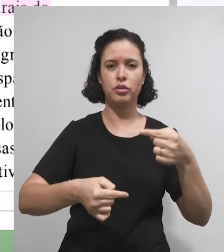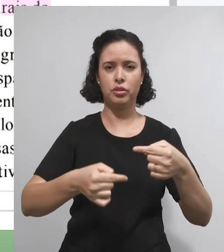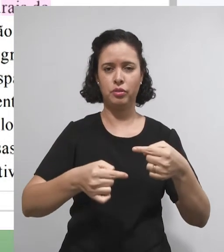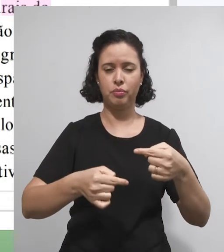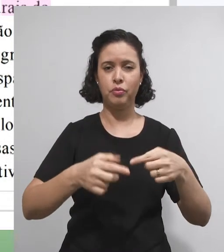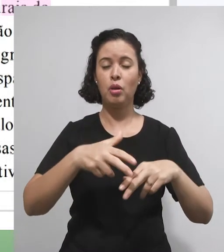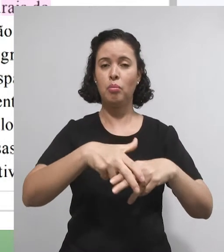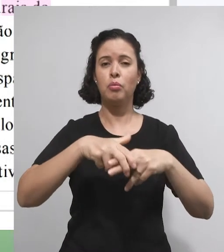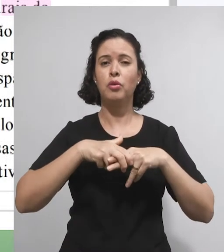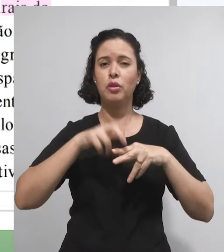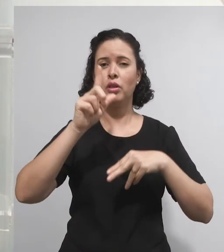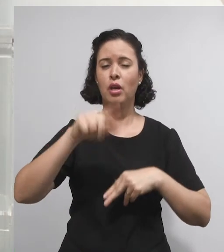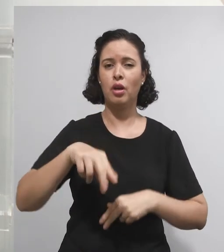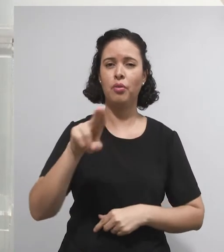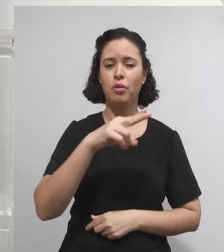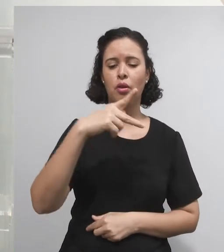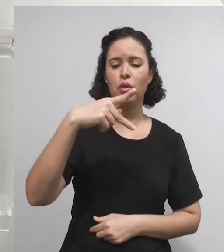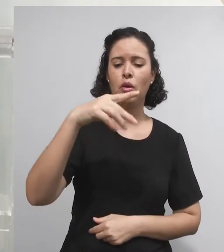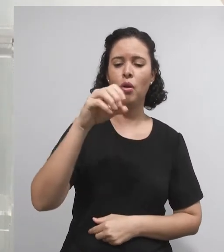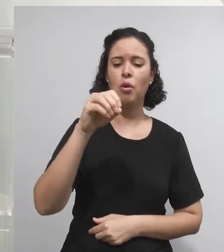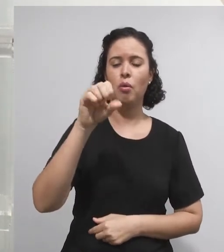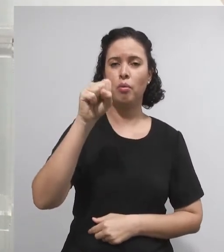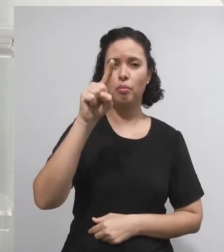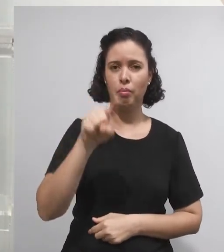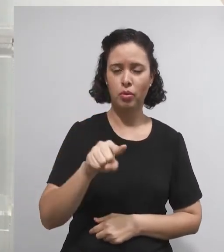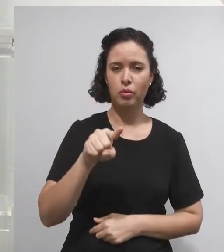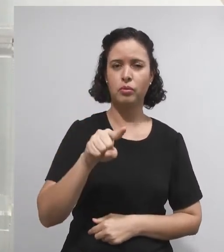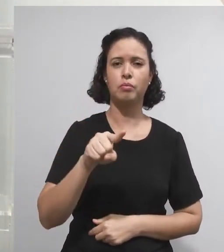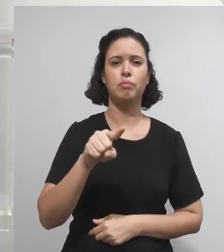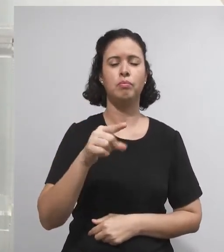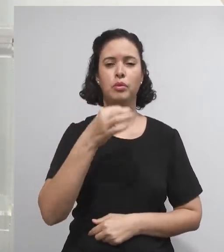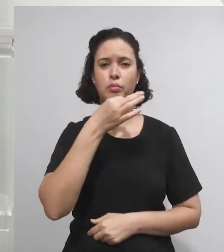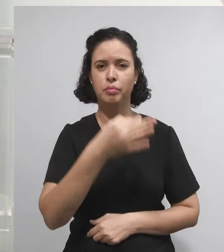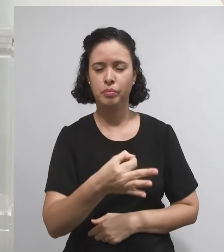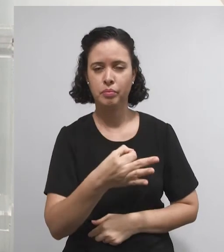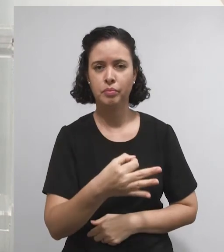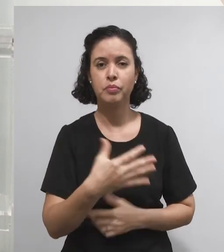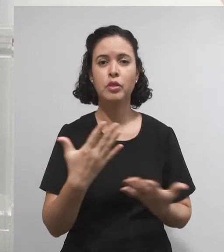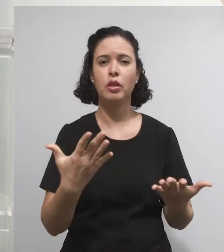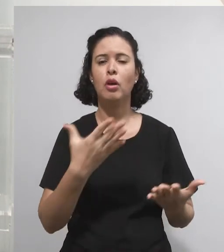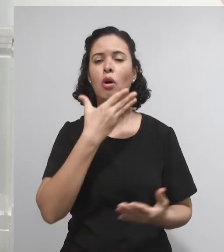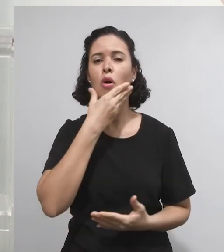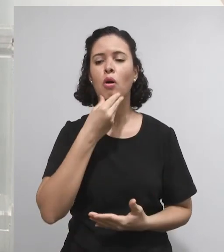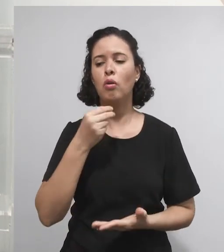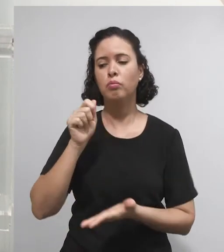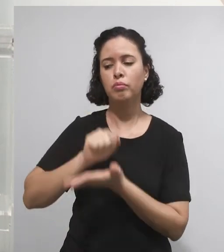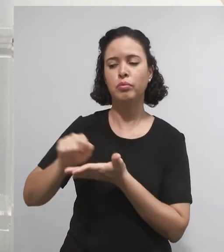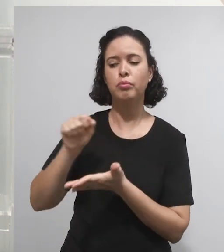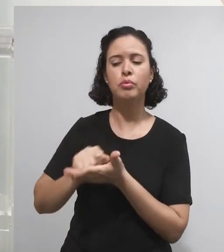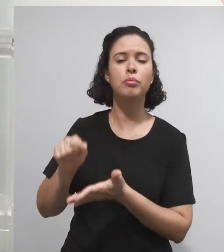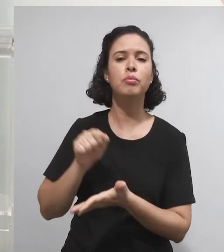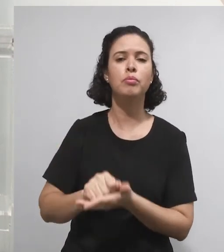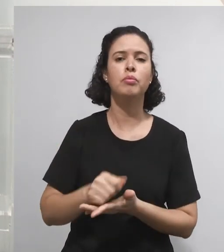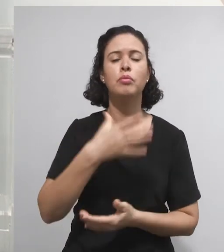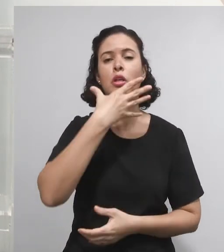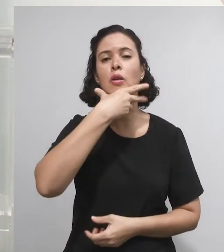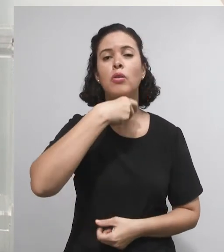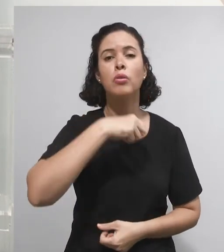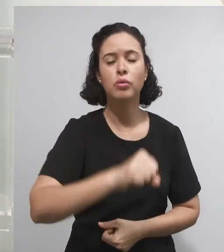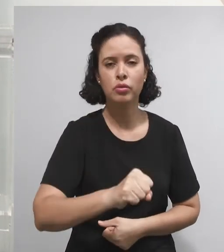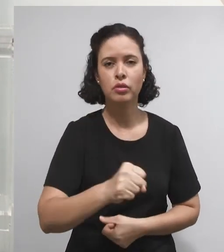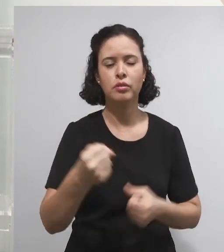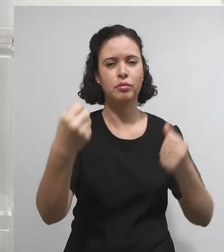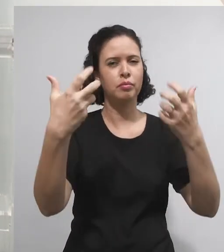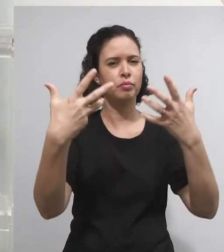ela é um instrumento de luta política, como Paulo Freire já previa na pedagogia libertadora, mas ela tem